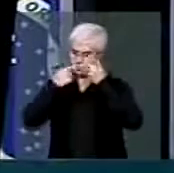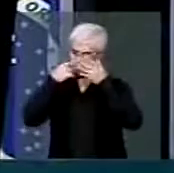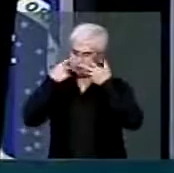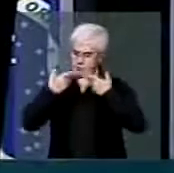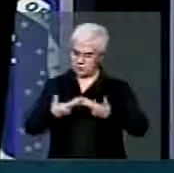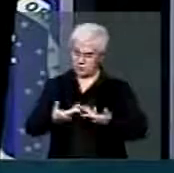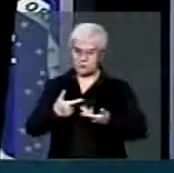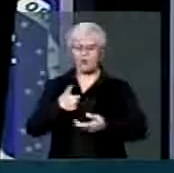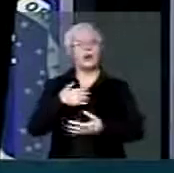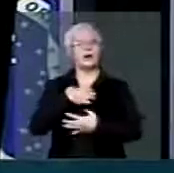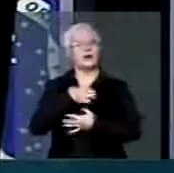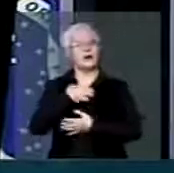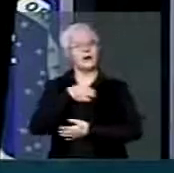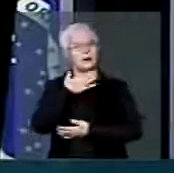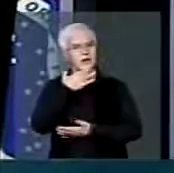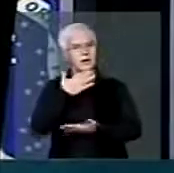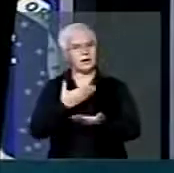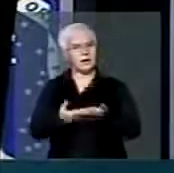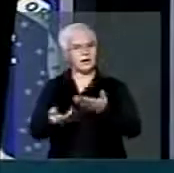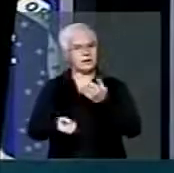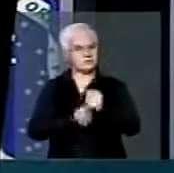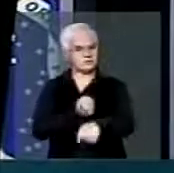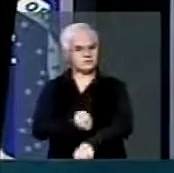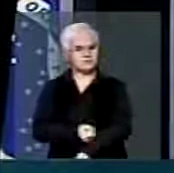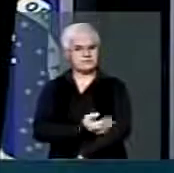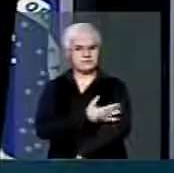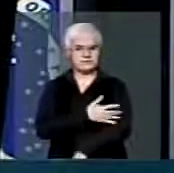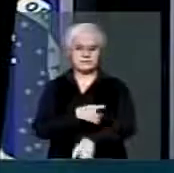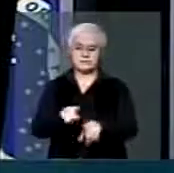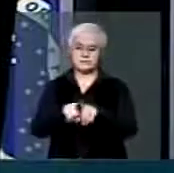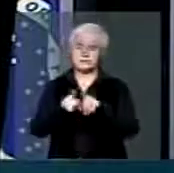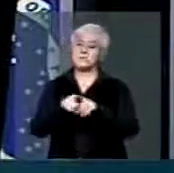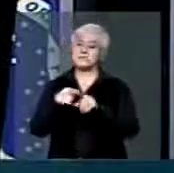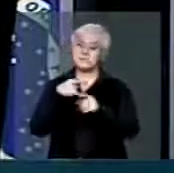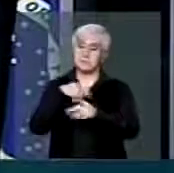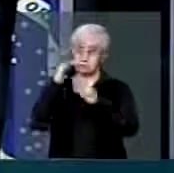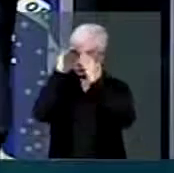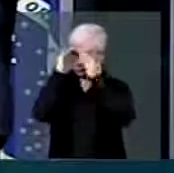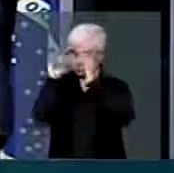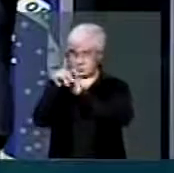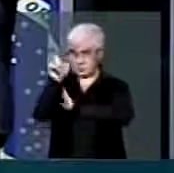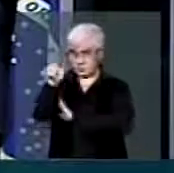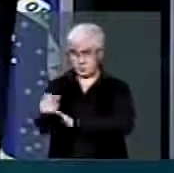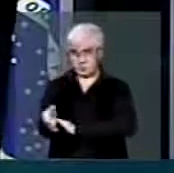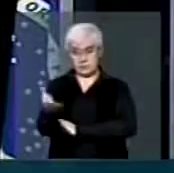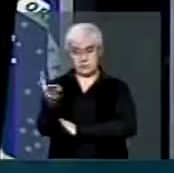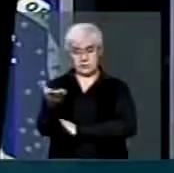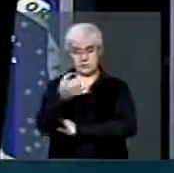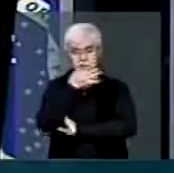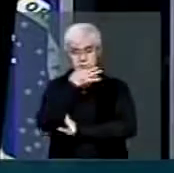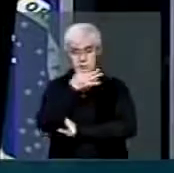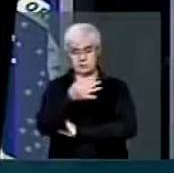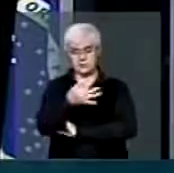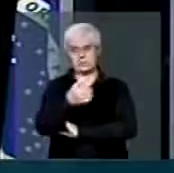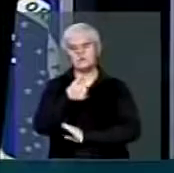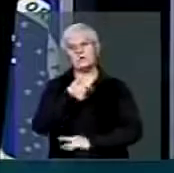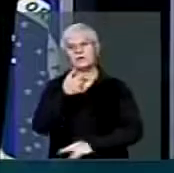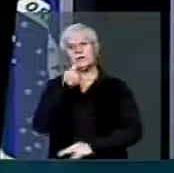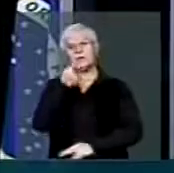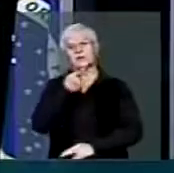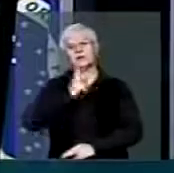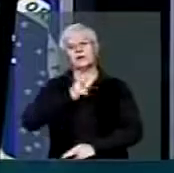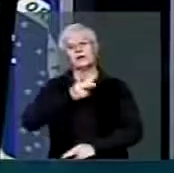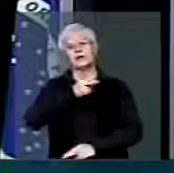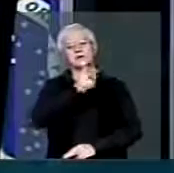admiro e que eu tenho como referência também nesta casa. eu gostaria de continuar a nossa